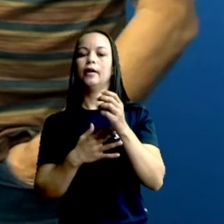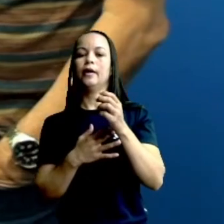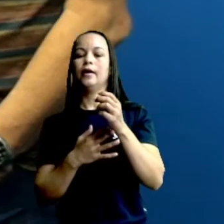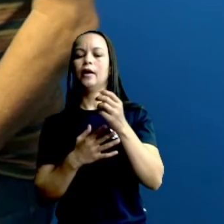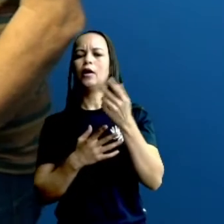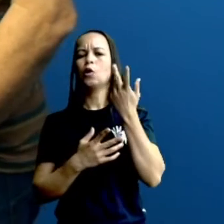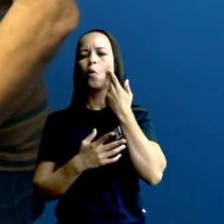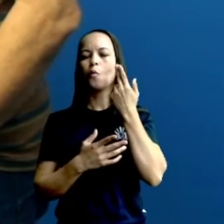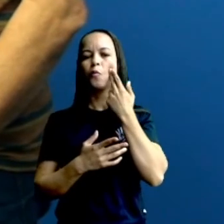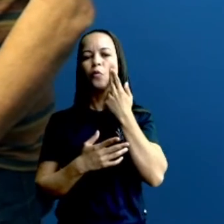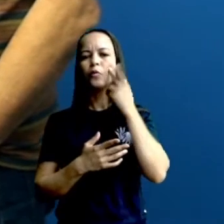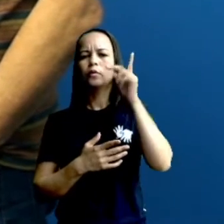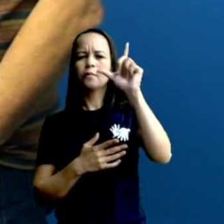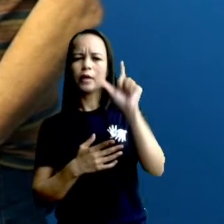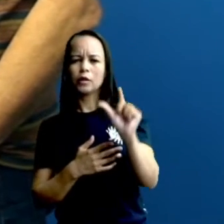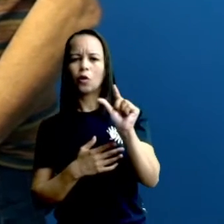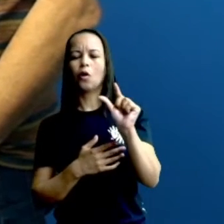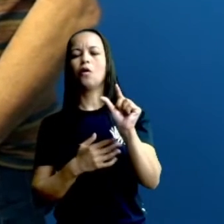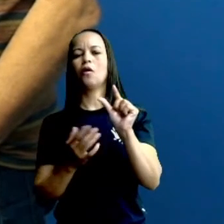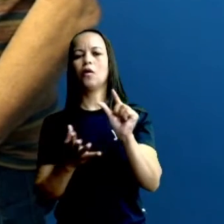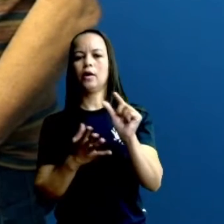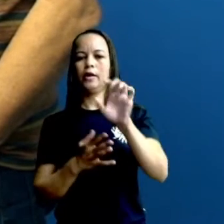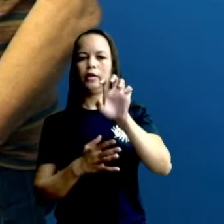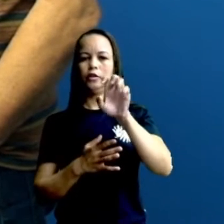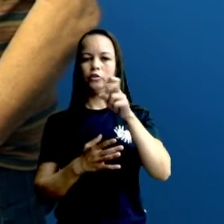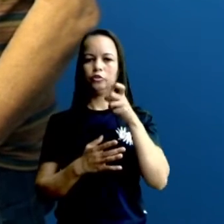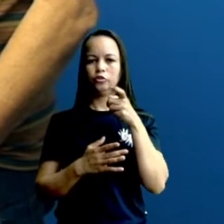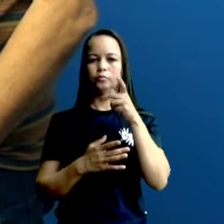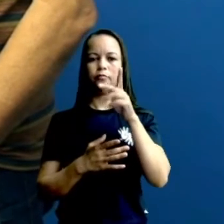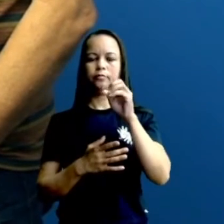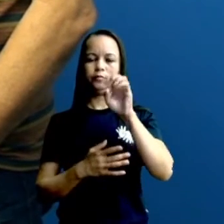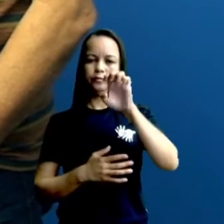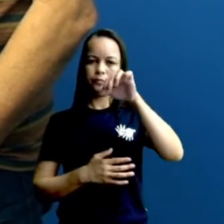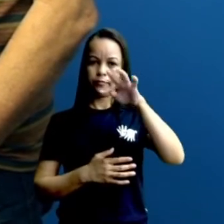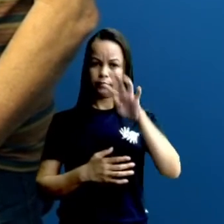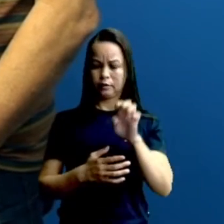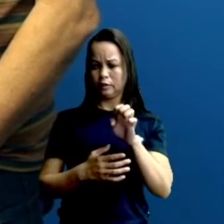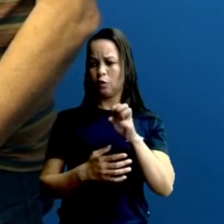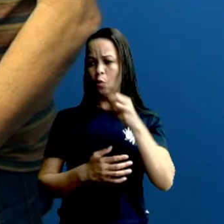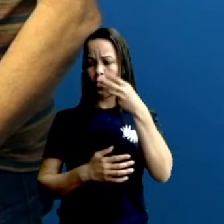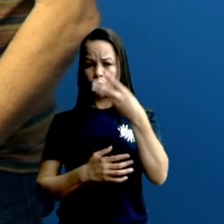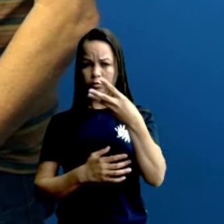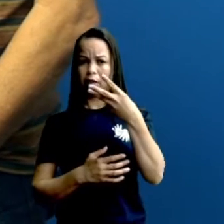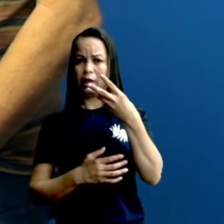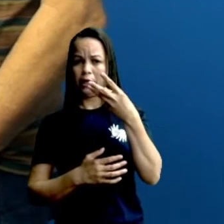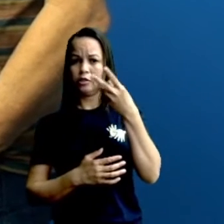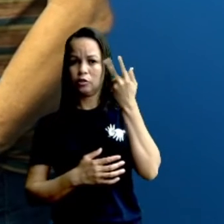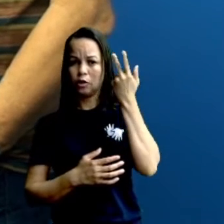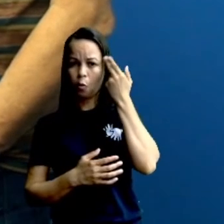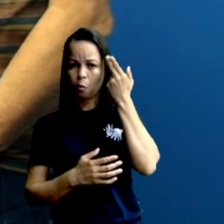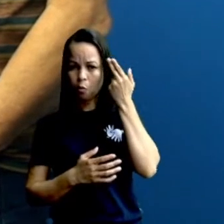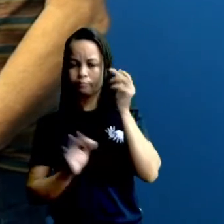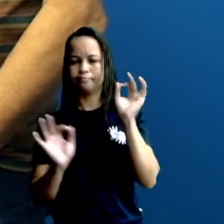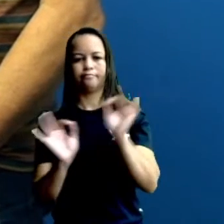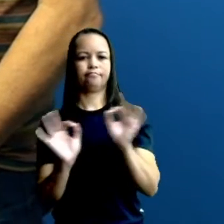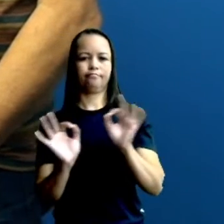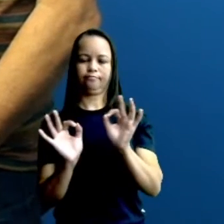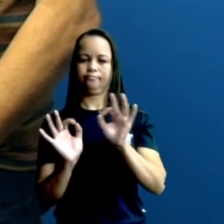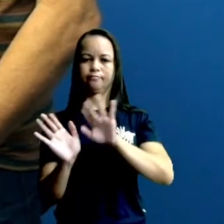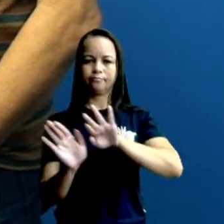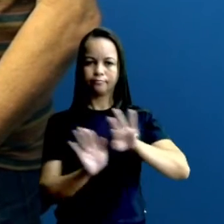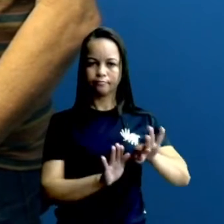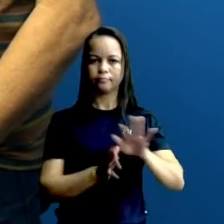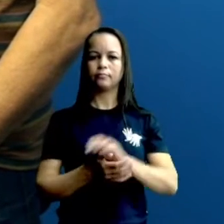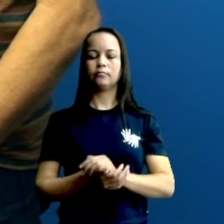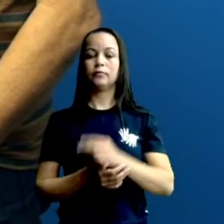expoente. O 3 é comum? Não, porque o 3 não tem aqui na fatoração do 16. Então o 3 já morreu. O 2 é